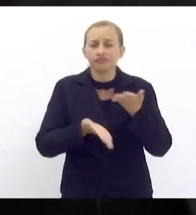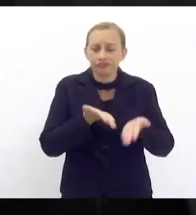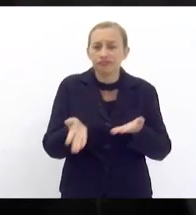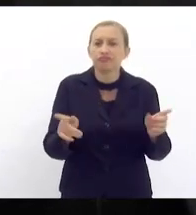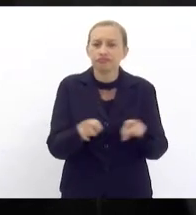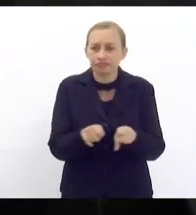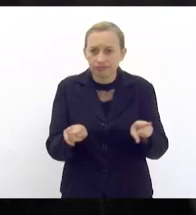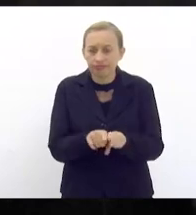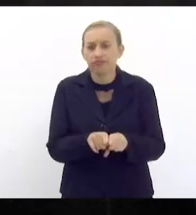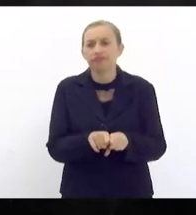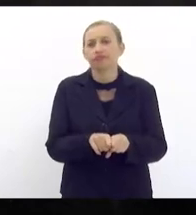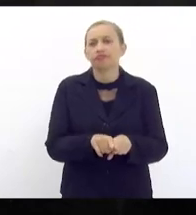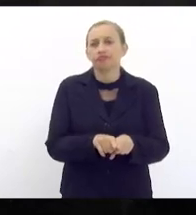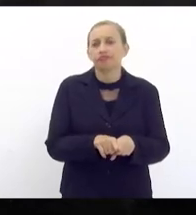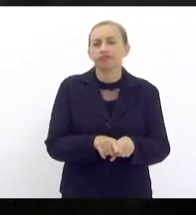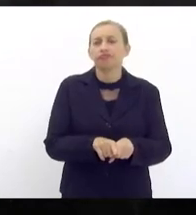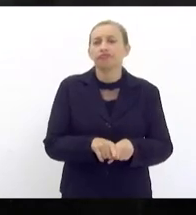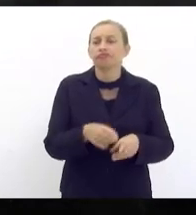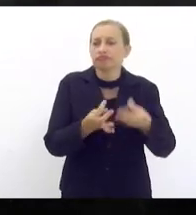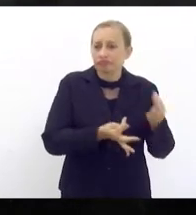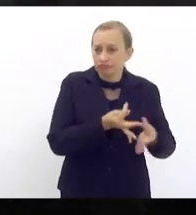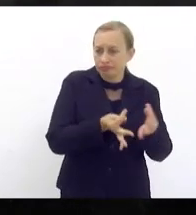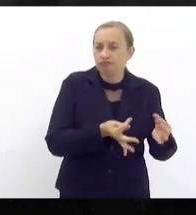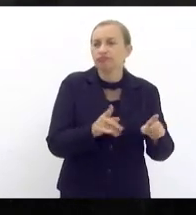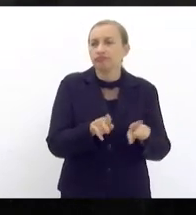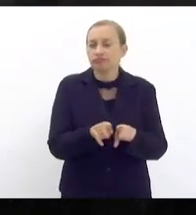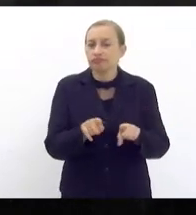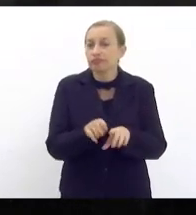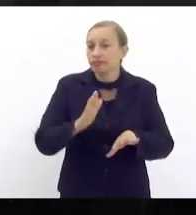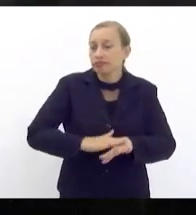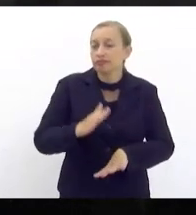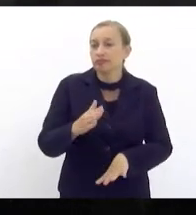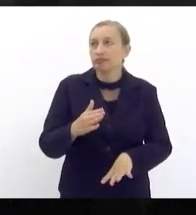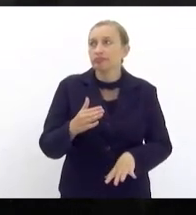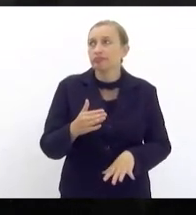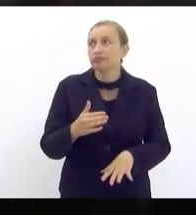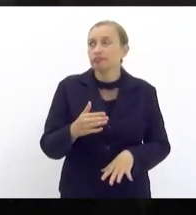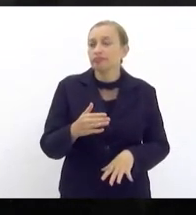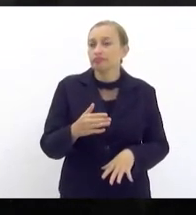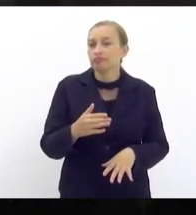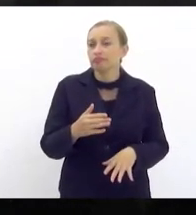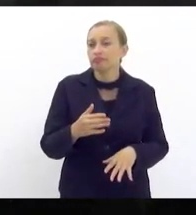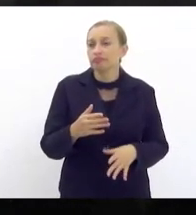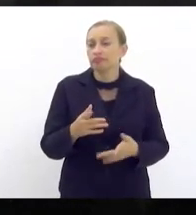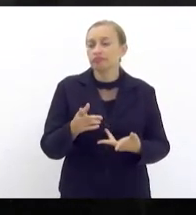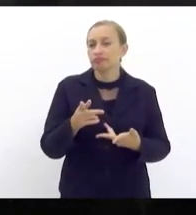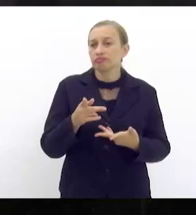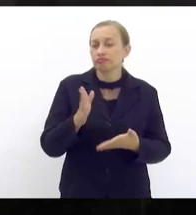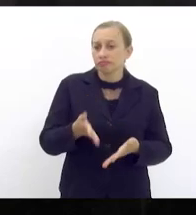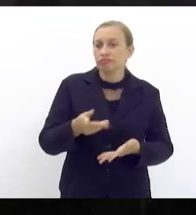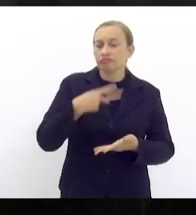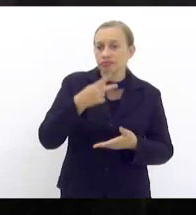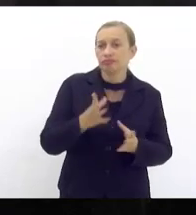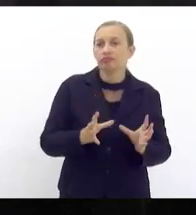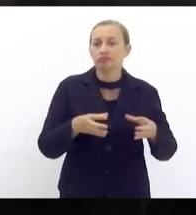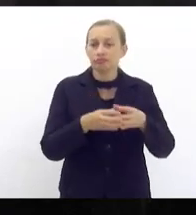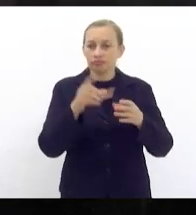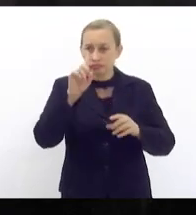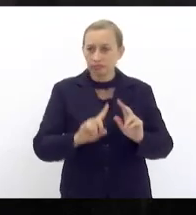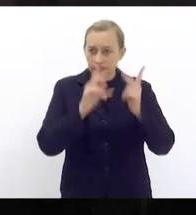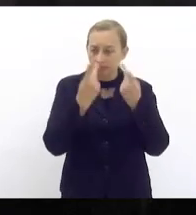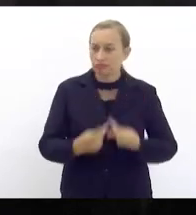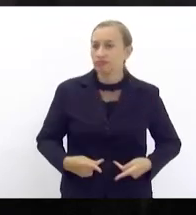que é preciso tratar também mas muito mais também trazer Como eu disse bem hoje na na comissão de direitos humanos